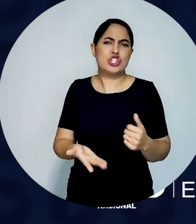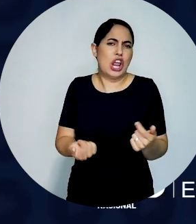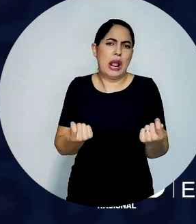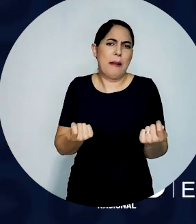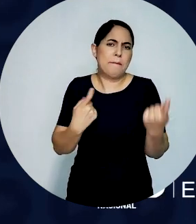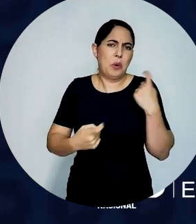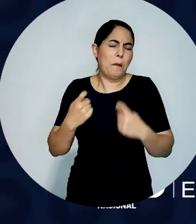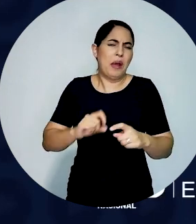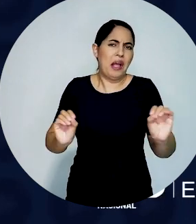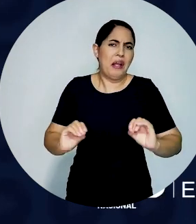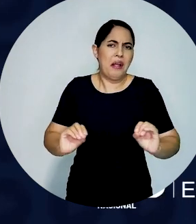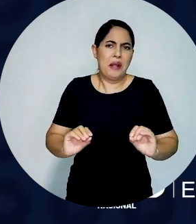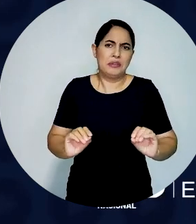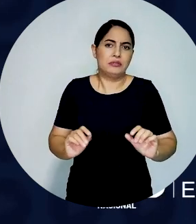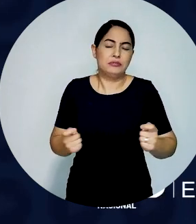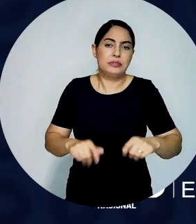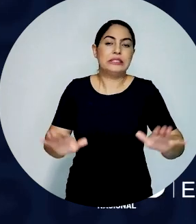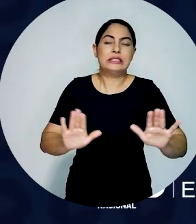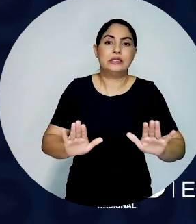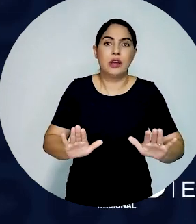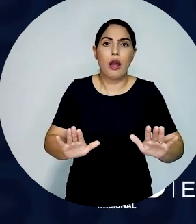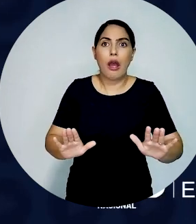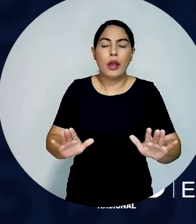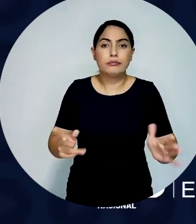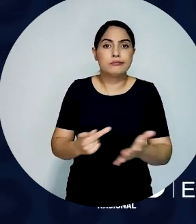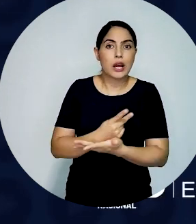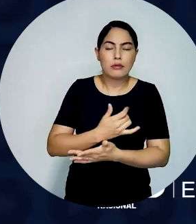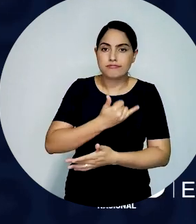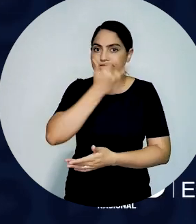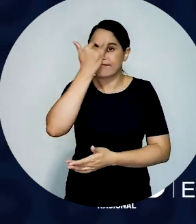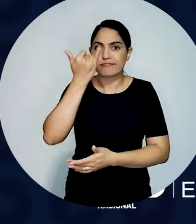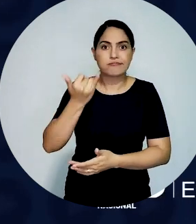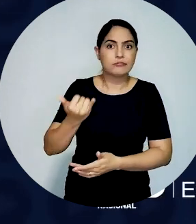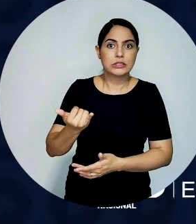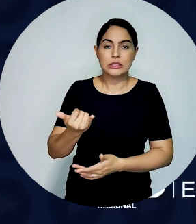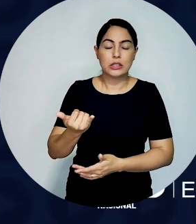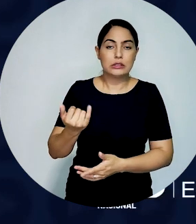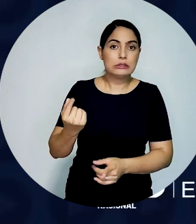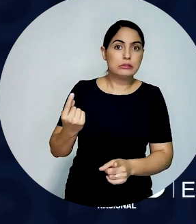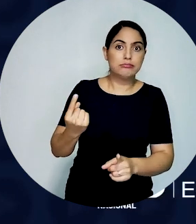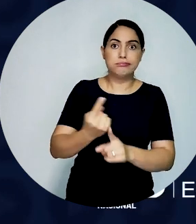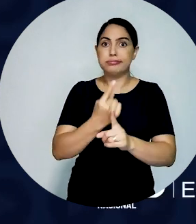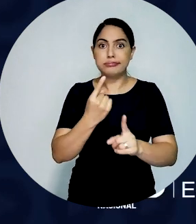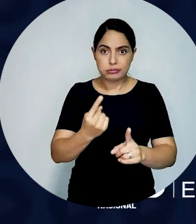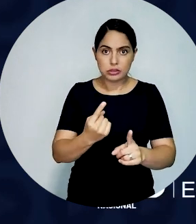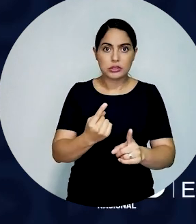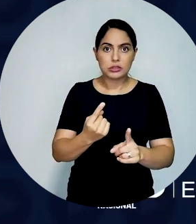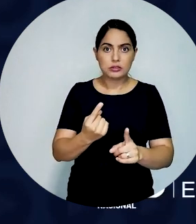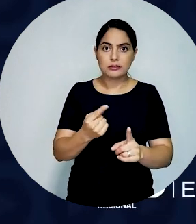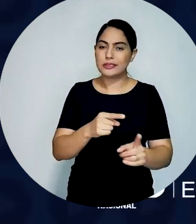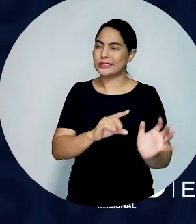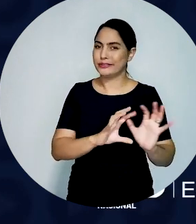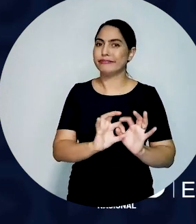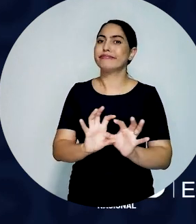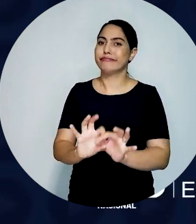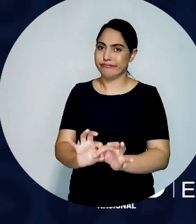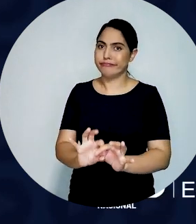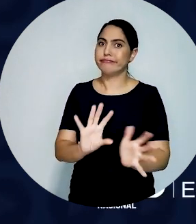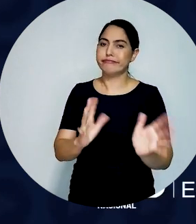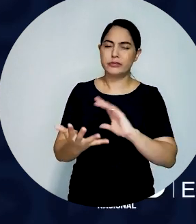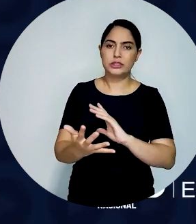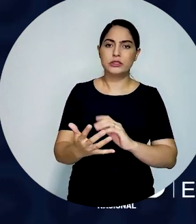coisa julgada, achando que não precisamos mais nos preocupar com essa situação, a gente, por vezes, se depara